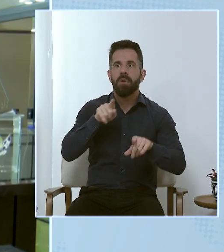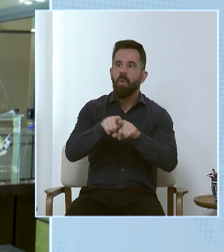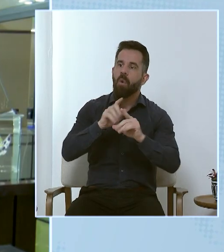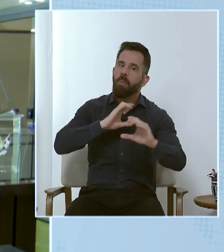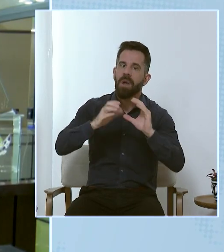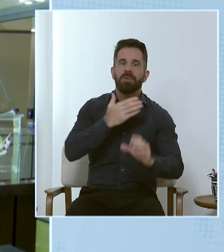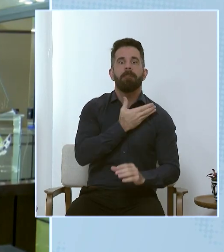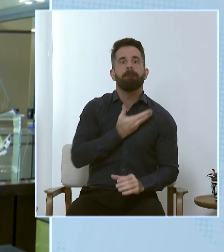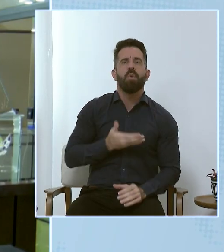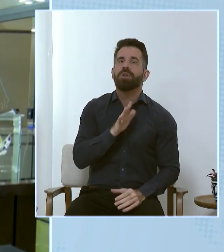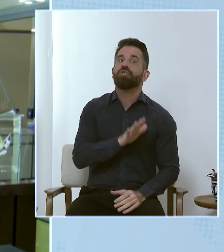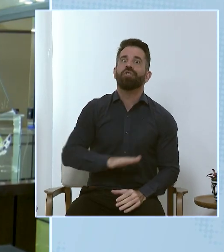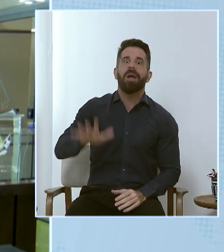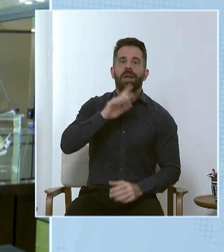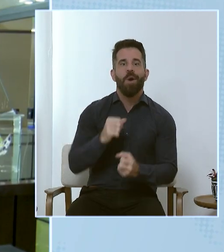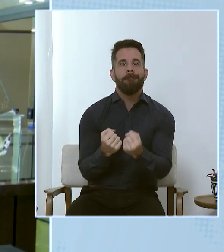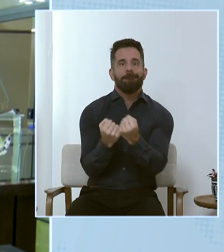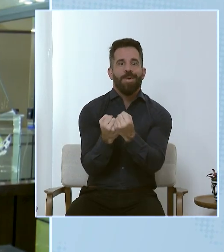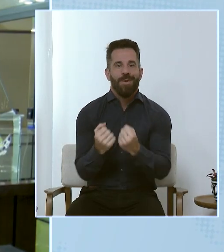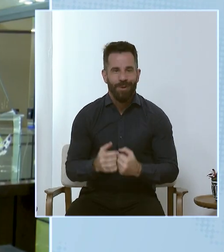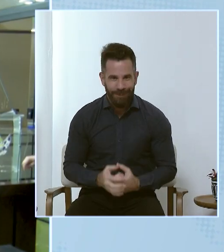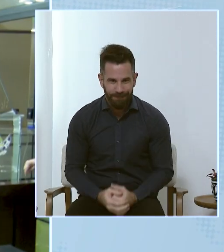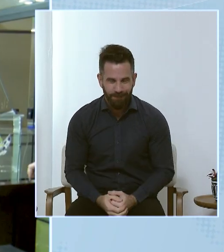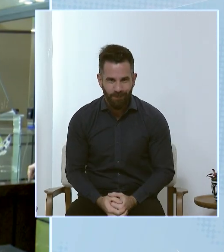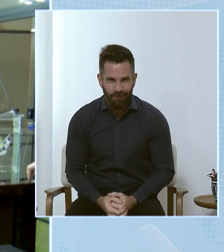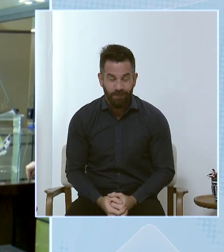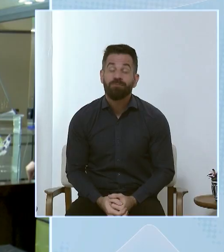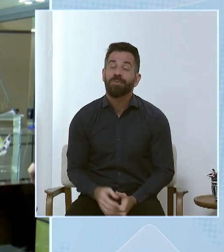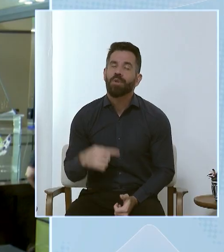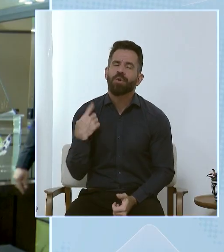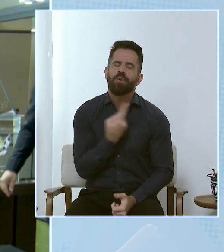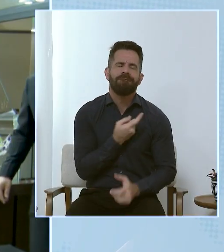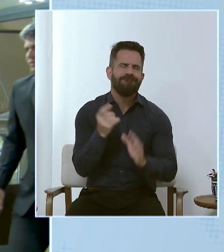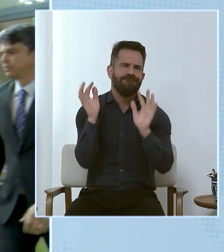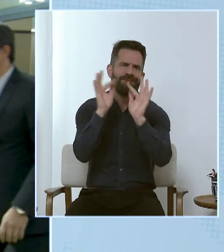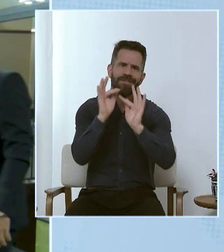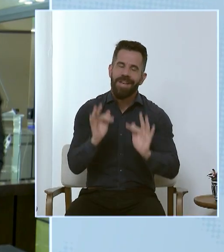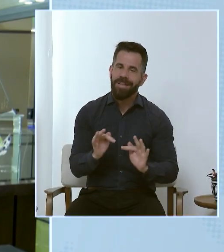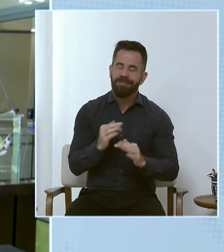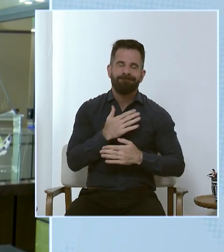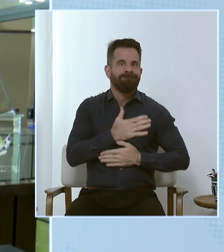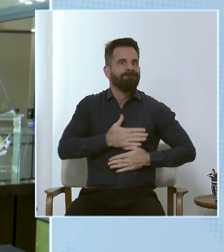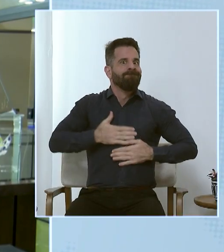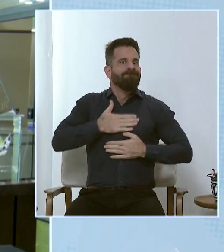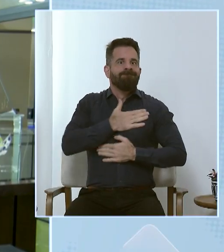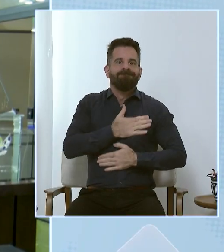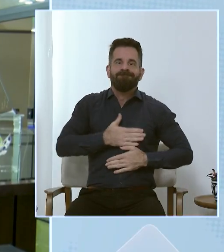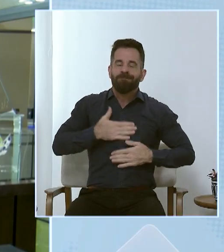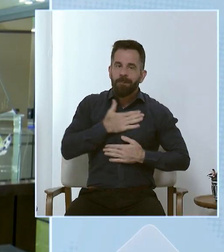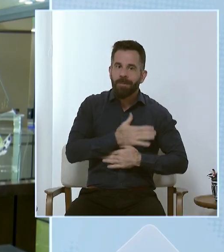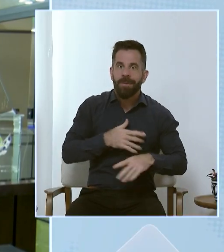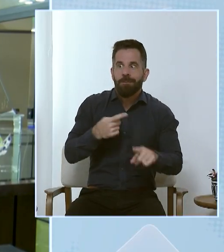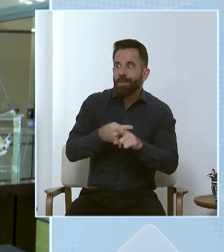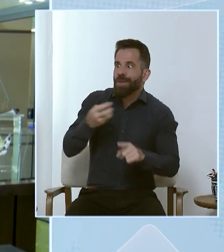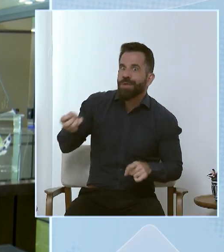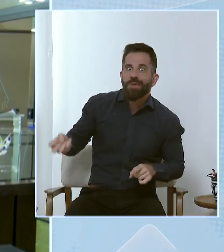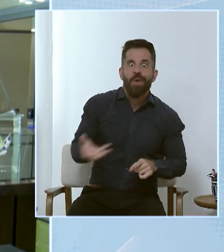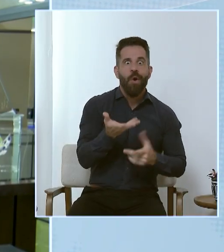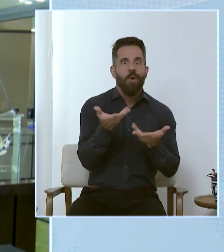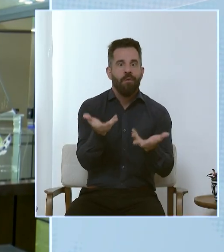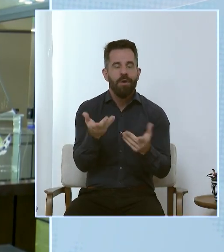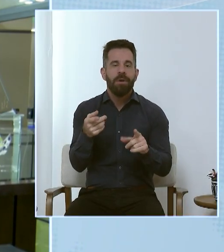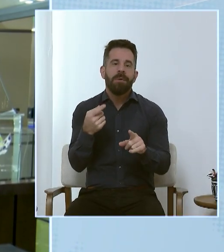Nós estamos muito felizes, né? É um dia que comemoramos aí com muito entusiasmo, tendo em vista que